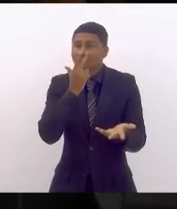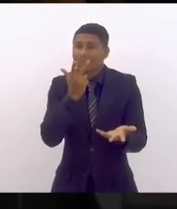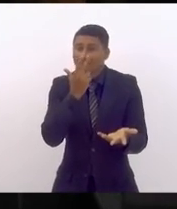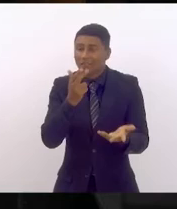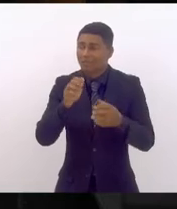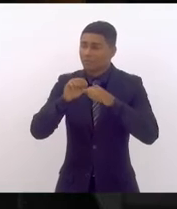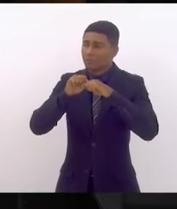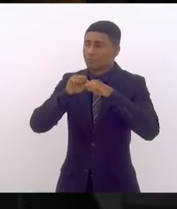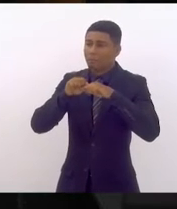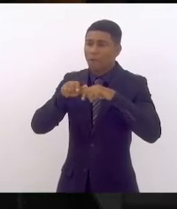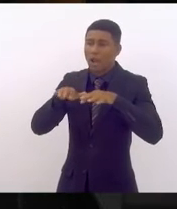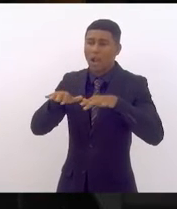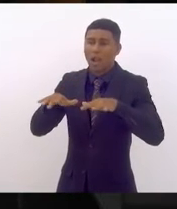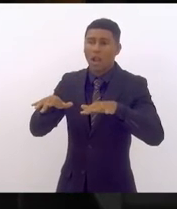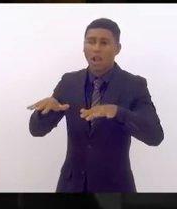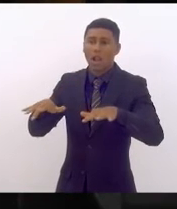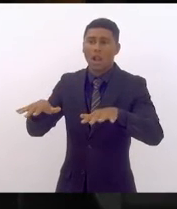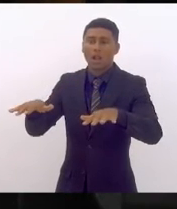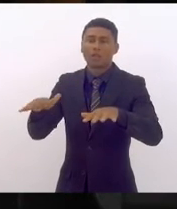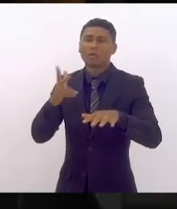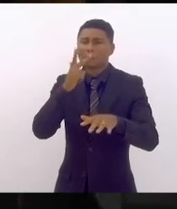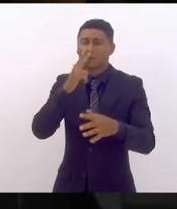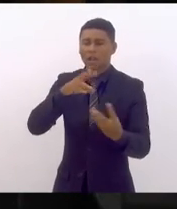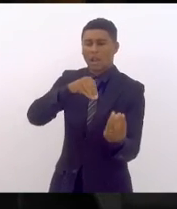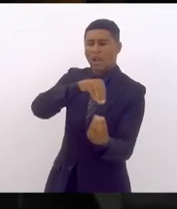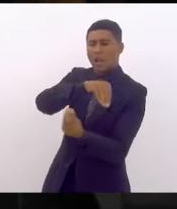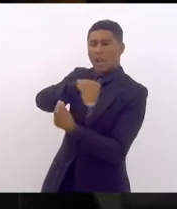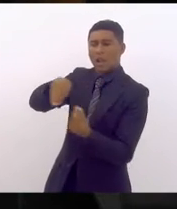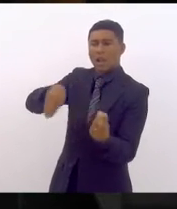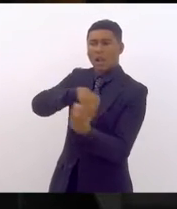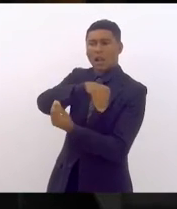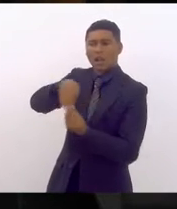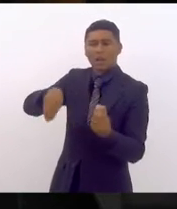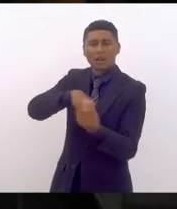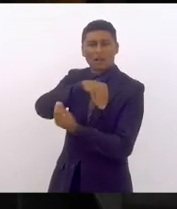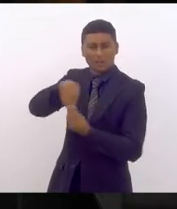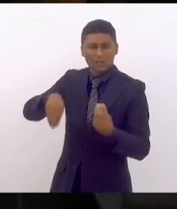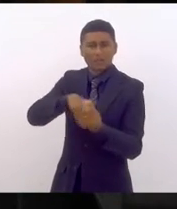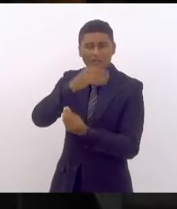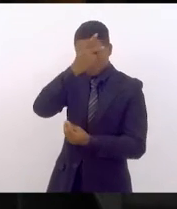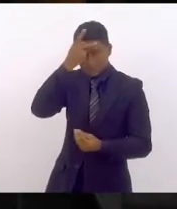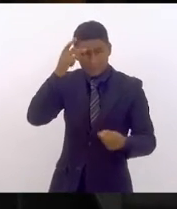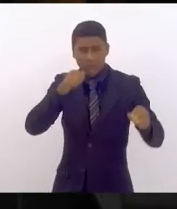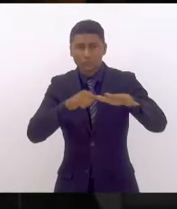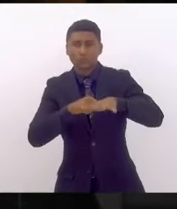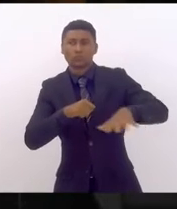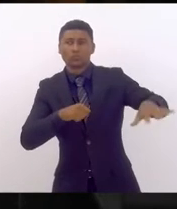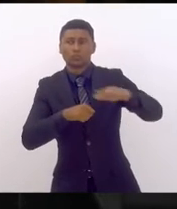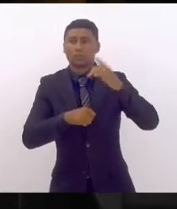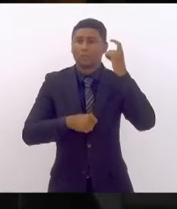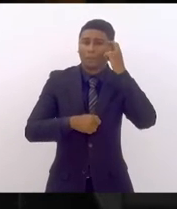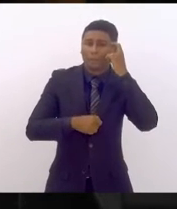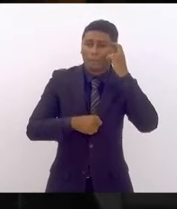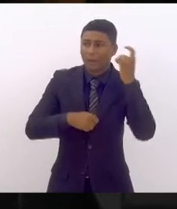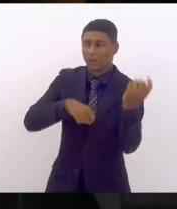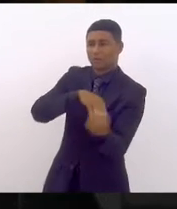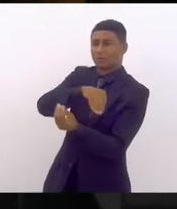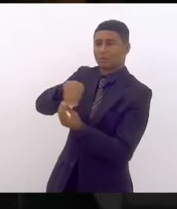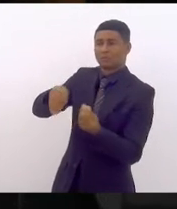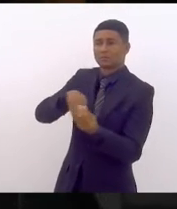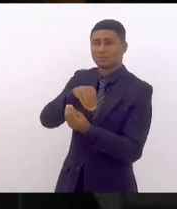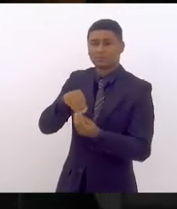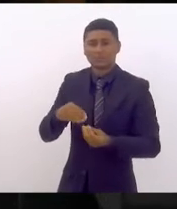exceção faz misturar o joio com o trigo o